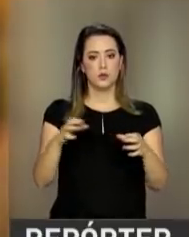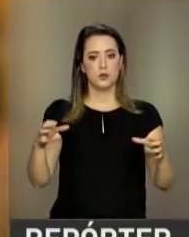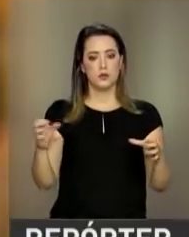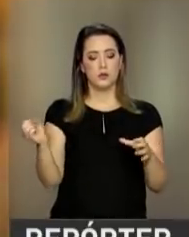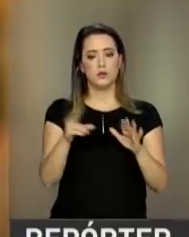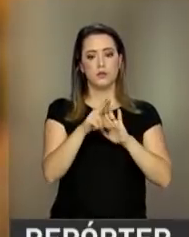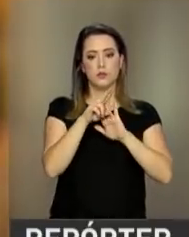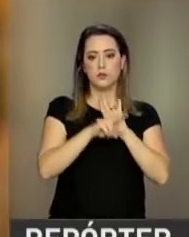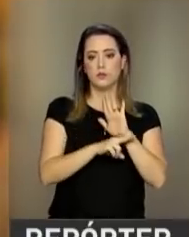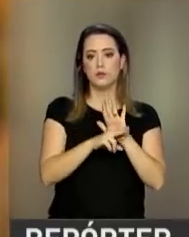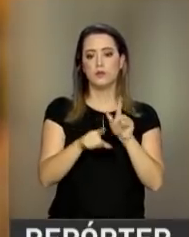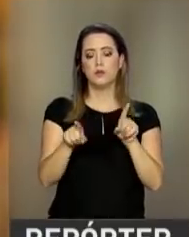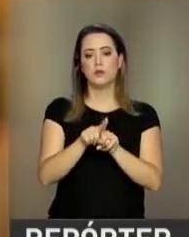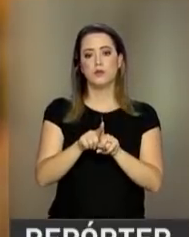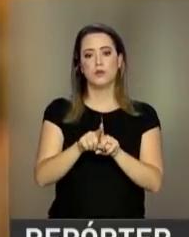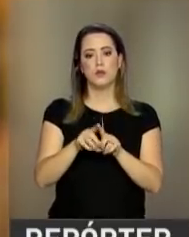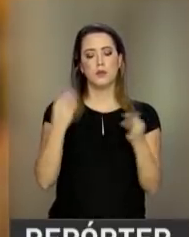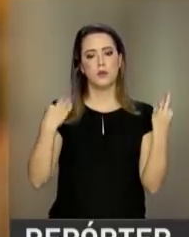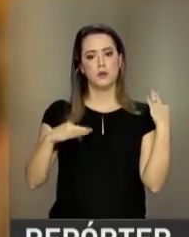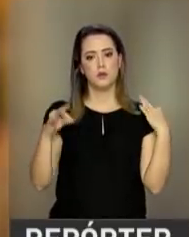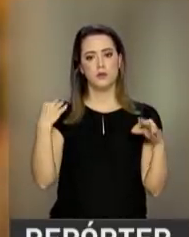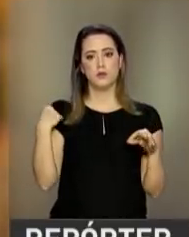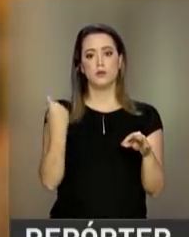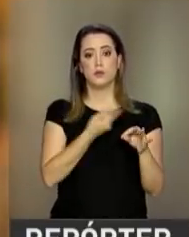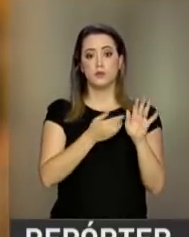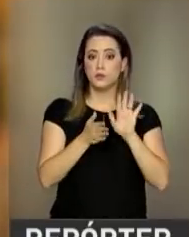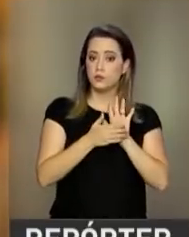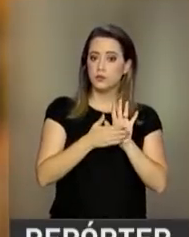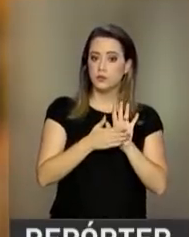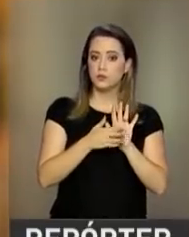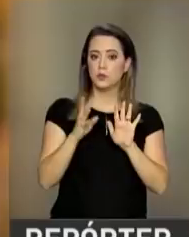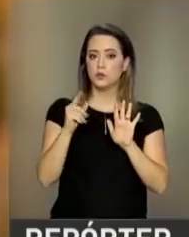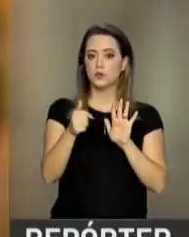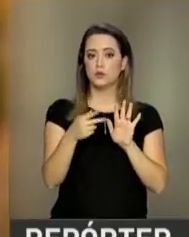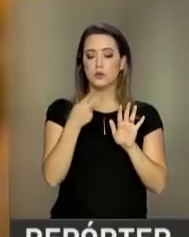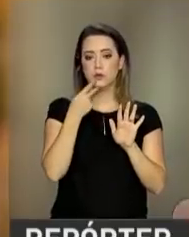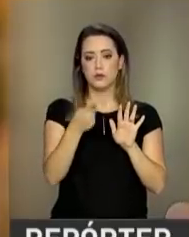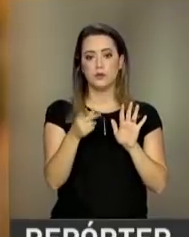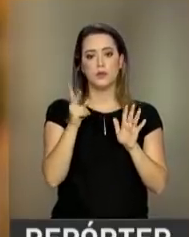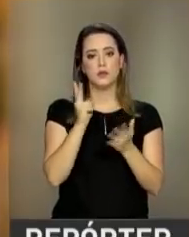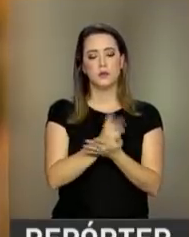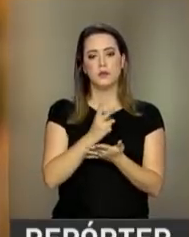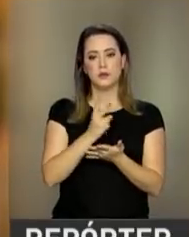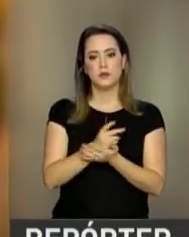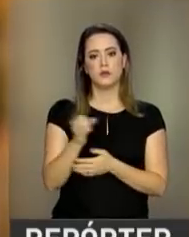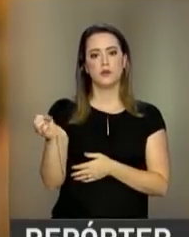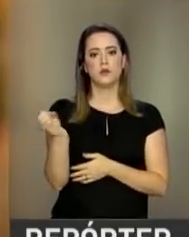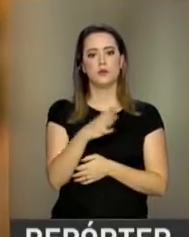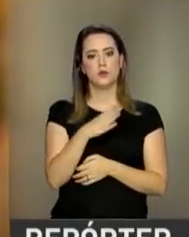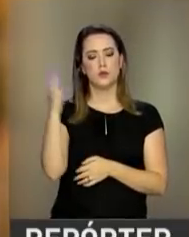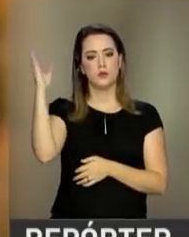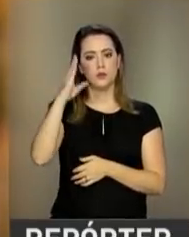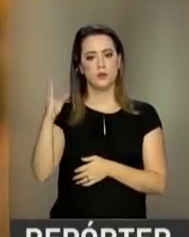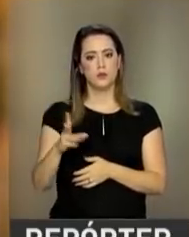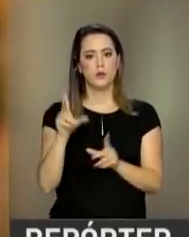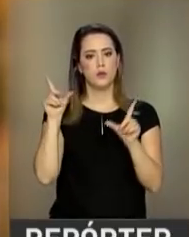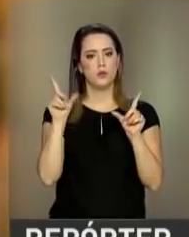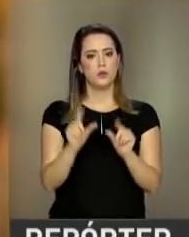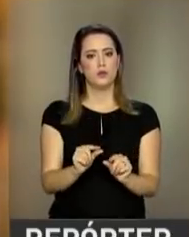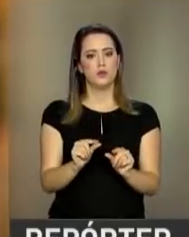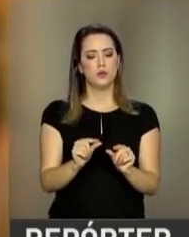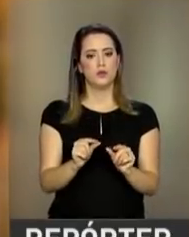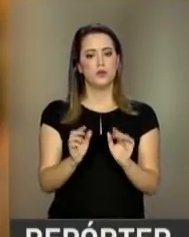reformas mas as reformas do turismo que nós estamos propondo em todas elas dizem a mesma coisa modernização do brasil com menos burocracia